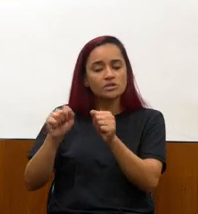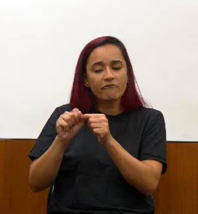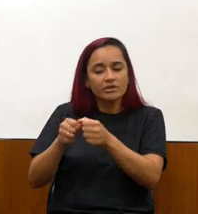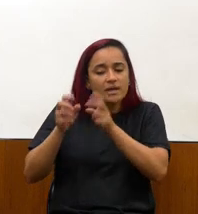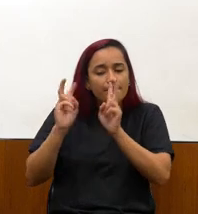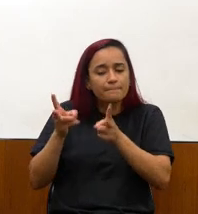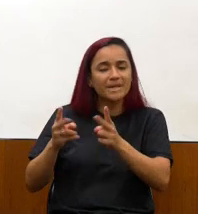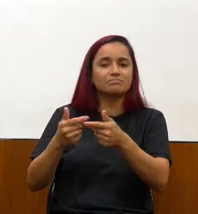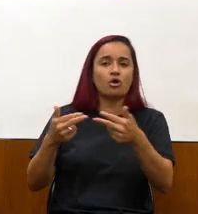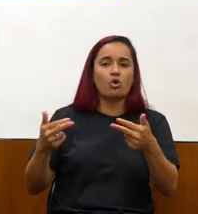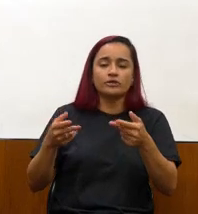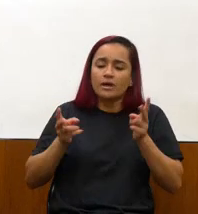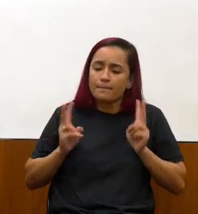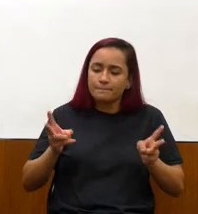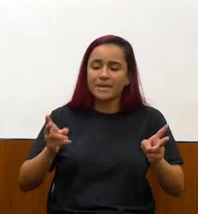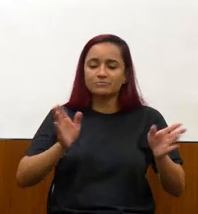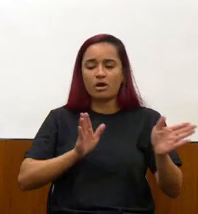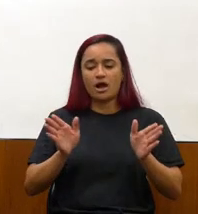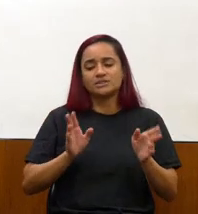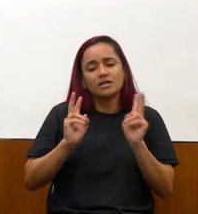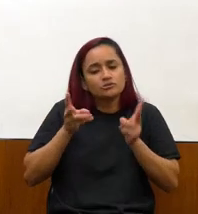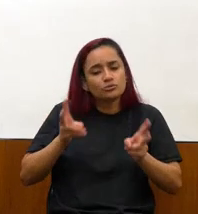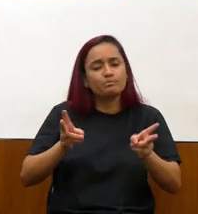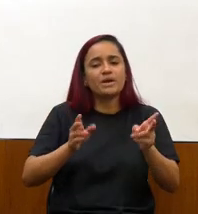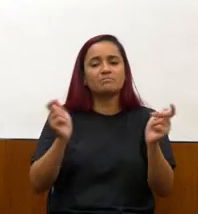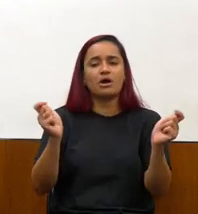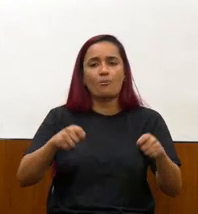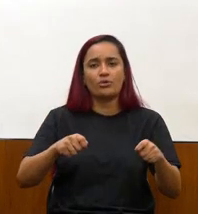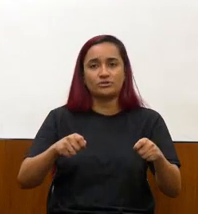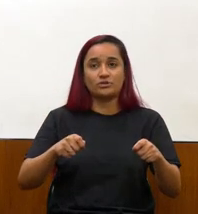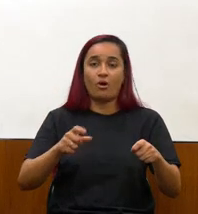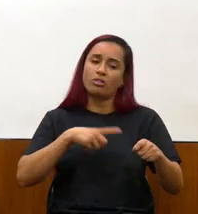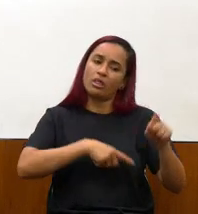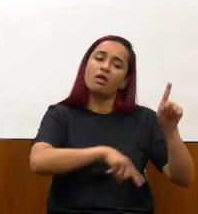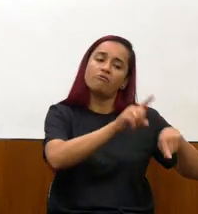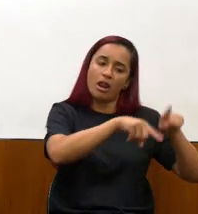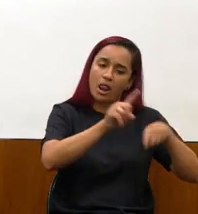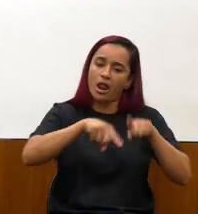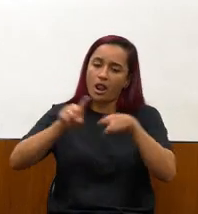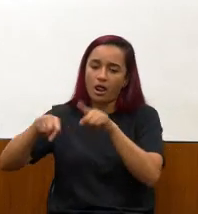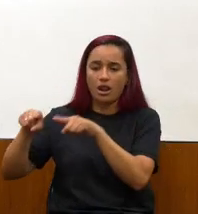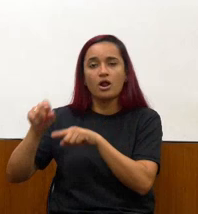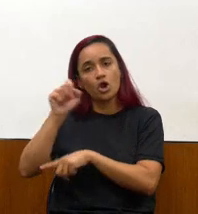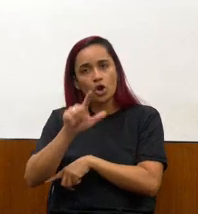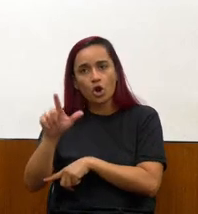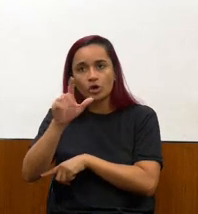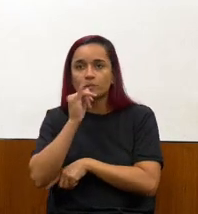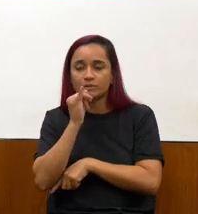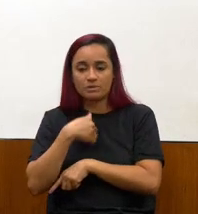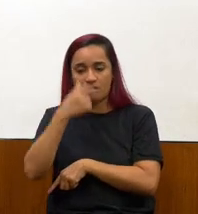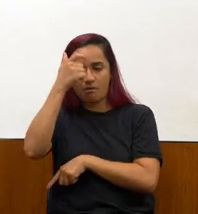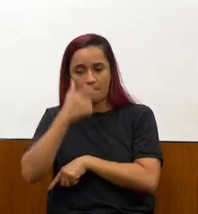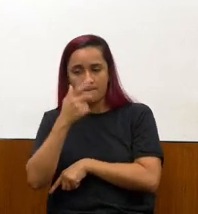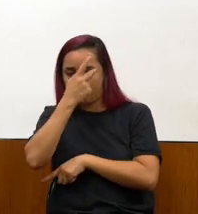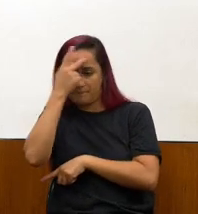mesmas condições e os mesmos acessos. Variabilidades existem. Se eu for uma pessoa com deficiência